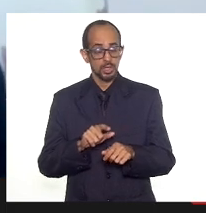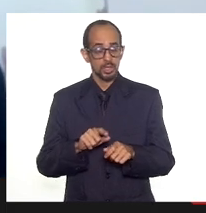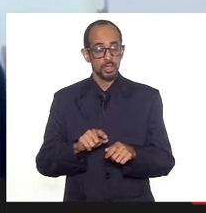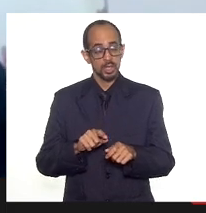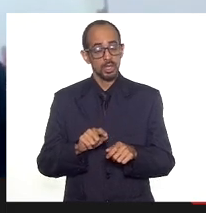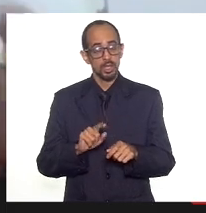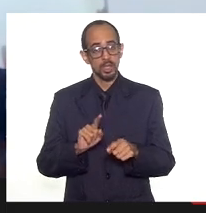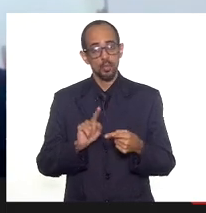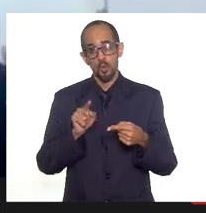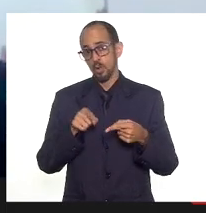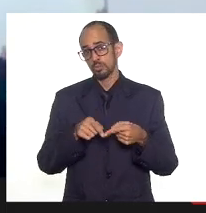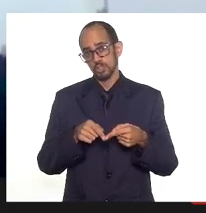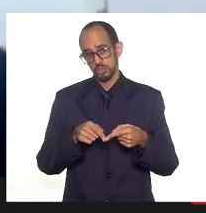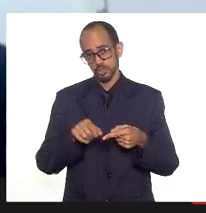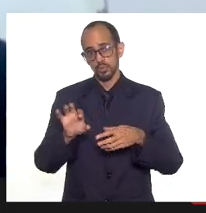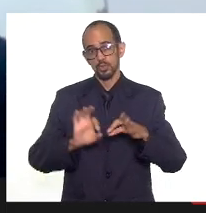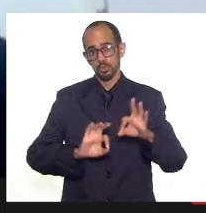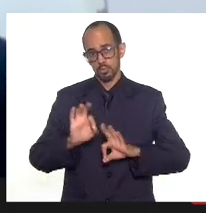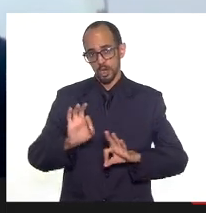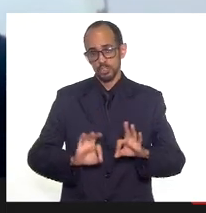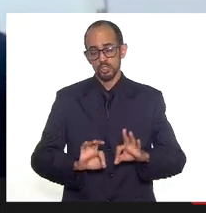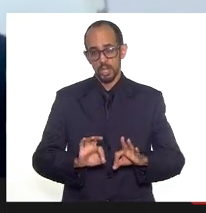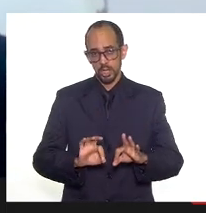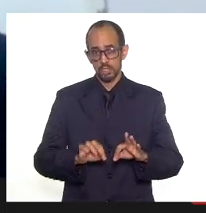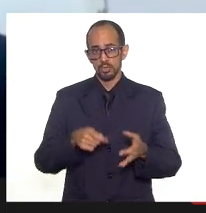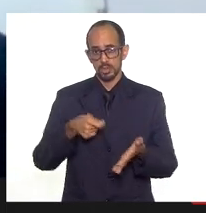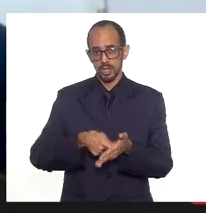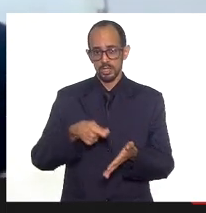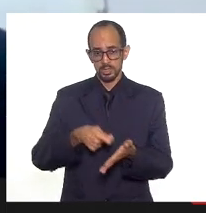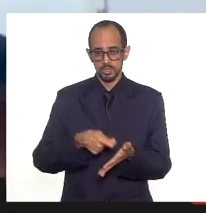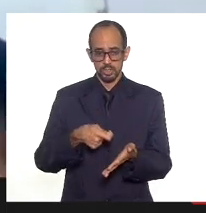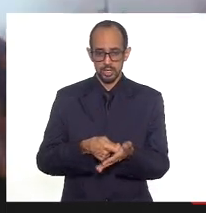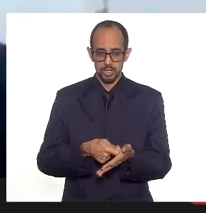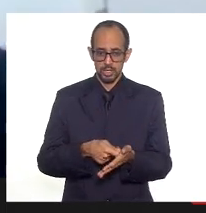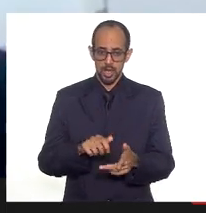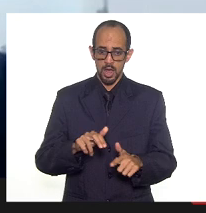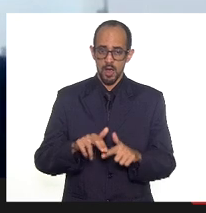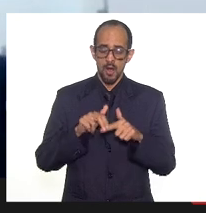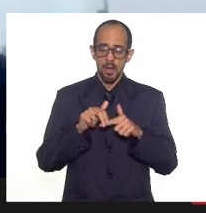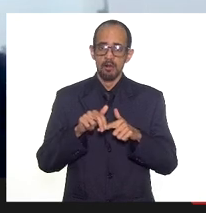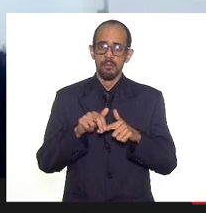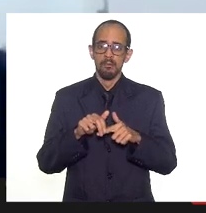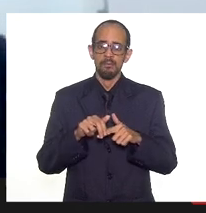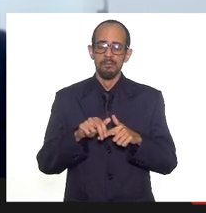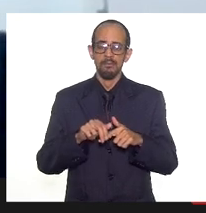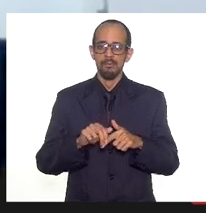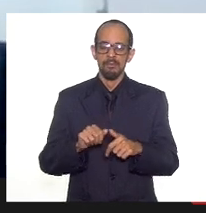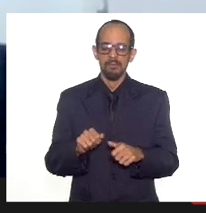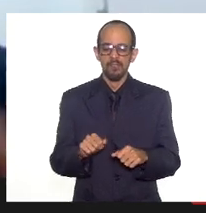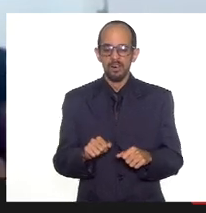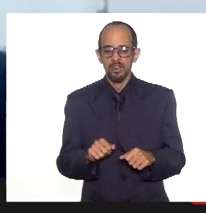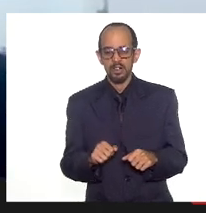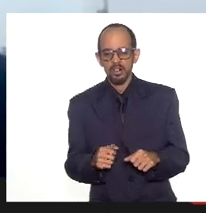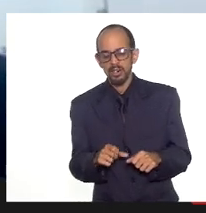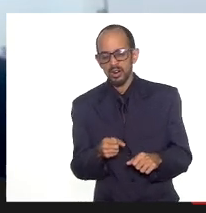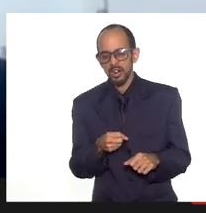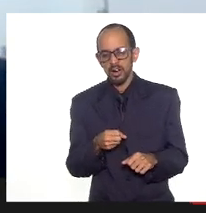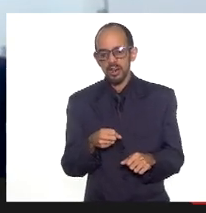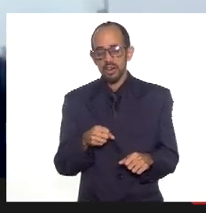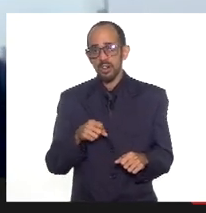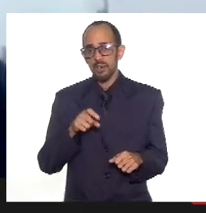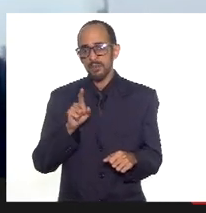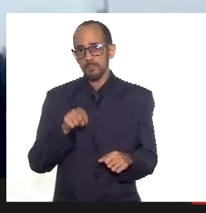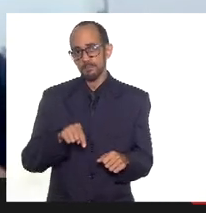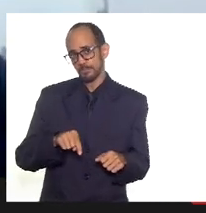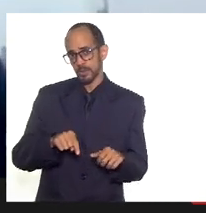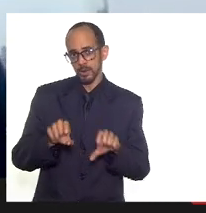atendimento da indústria versus as exigências, né? Uma vez que geração de multa por geração de multa, novamente, é uma assinatura